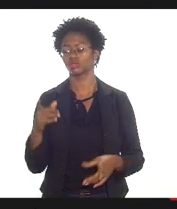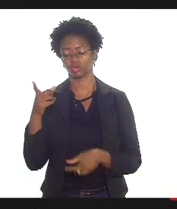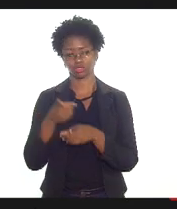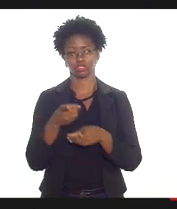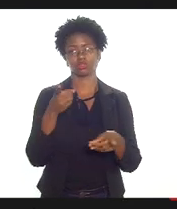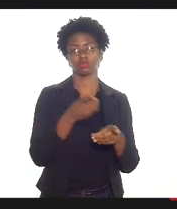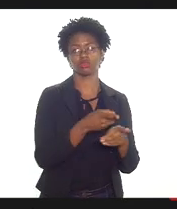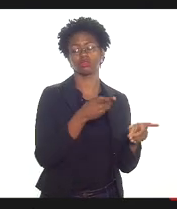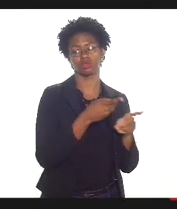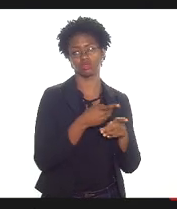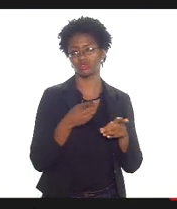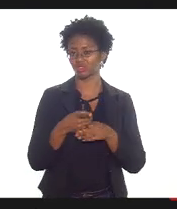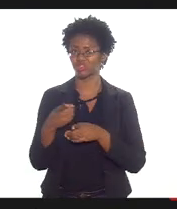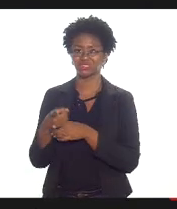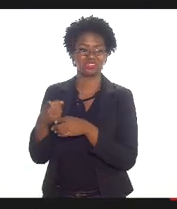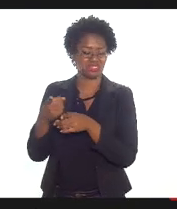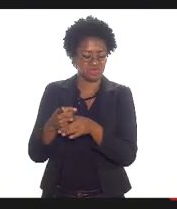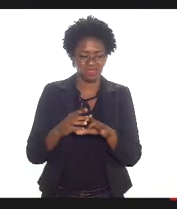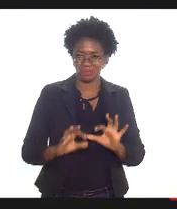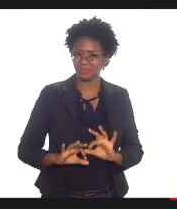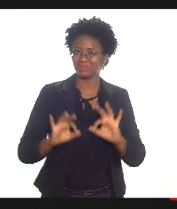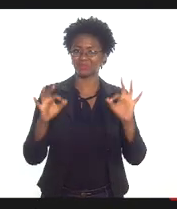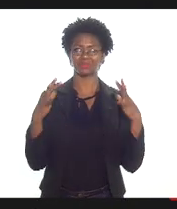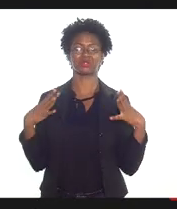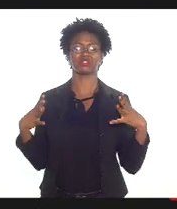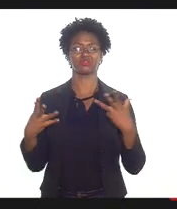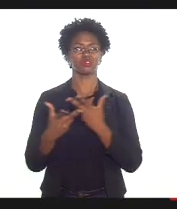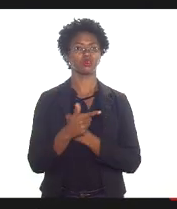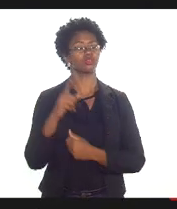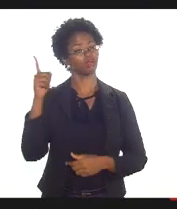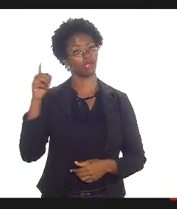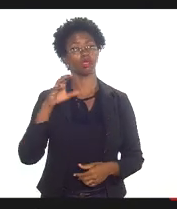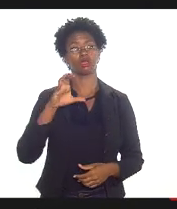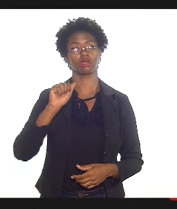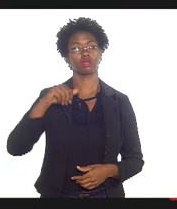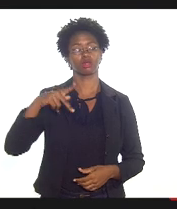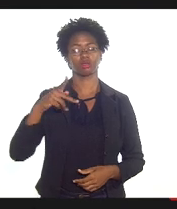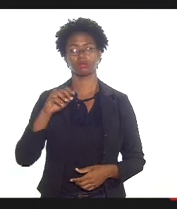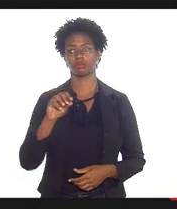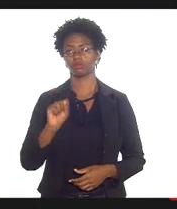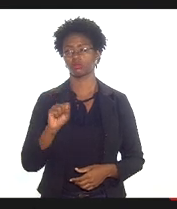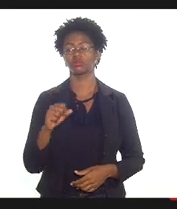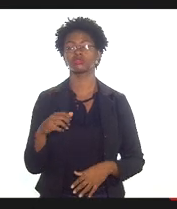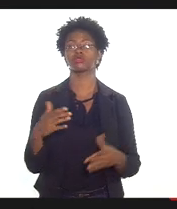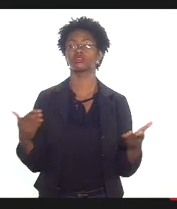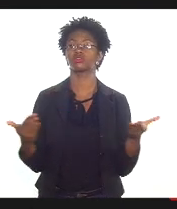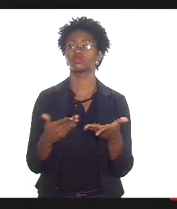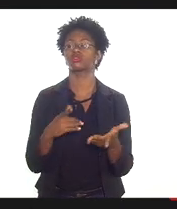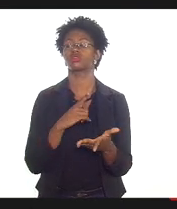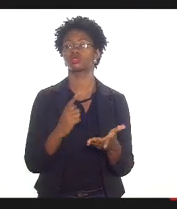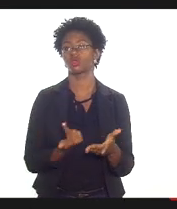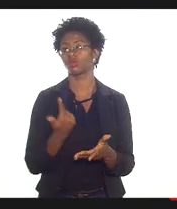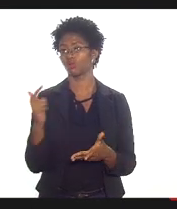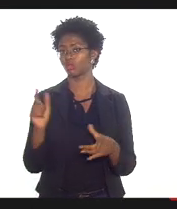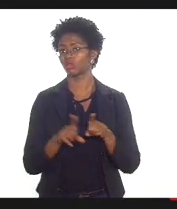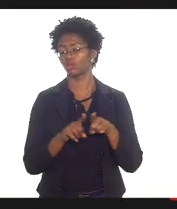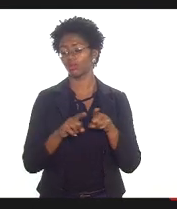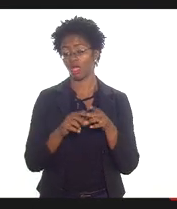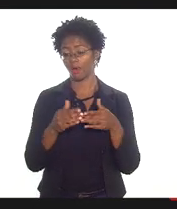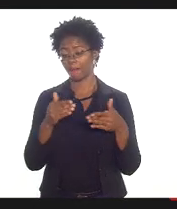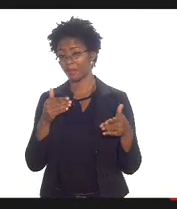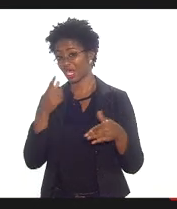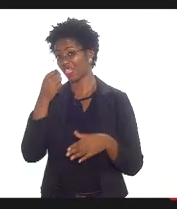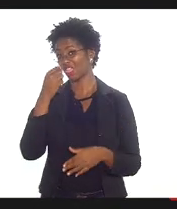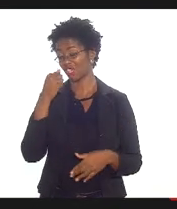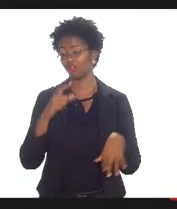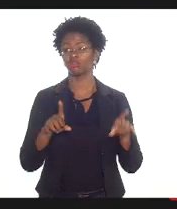muito fantásticas na Bacia de Campos. Hoje nós estamos tendo uma outra frente, que é a frente do pré-sal, e o que